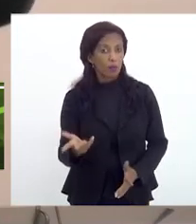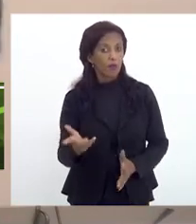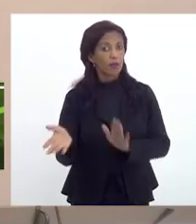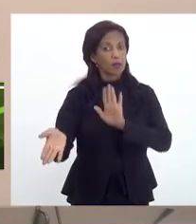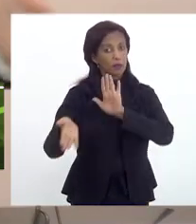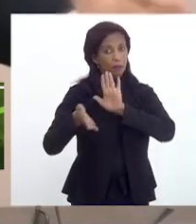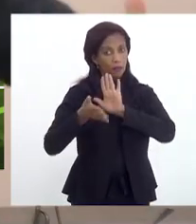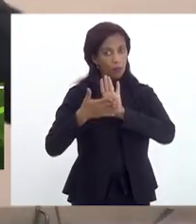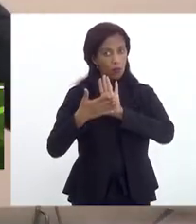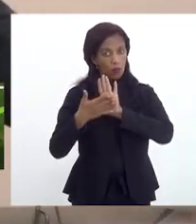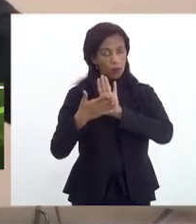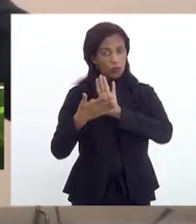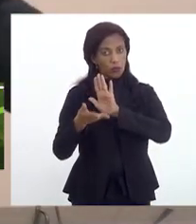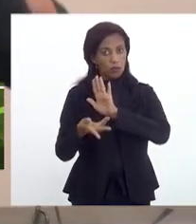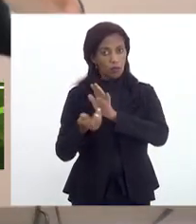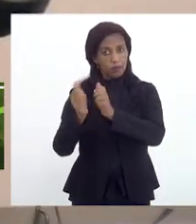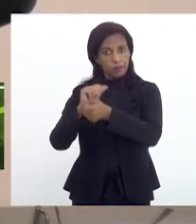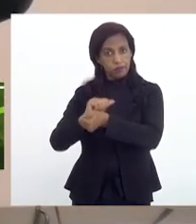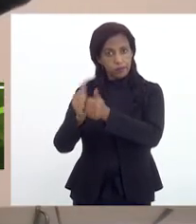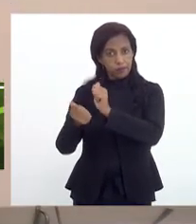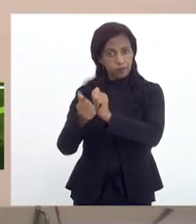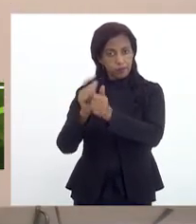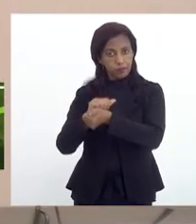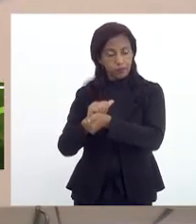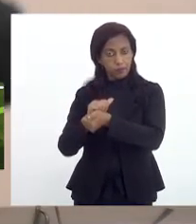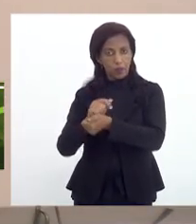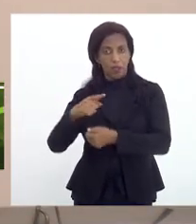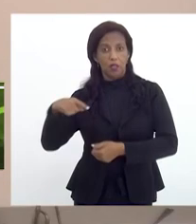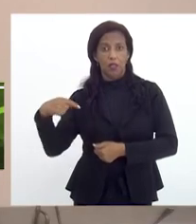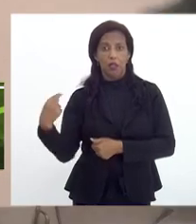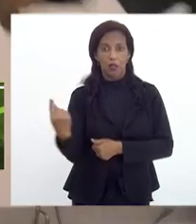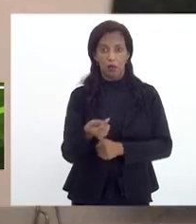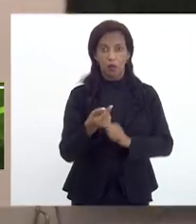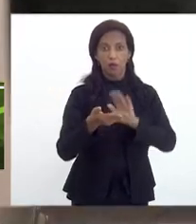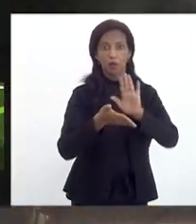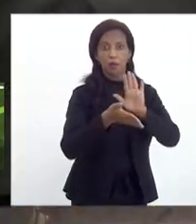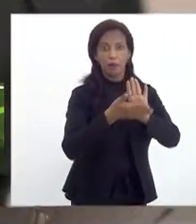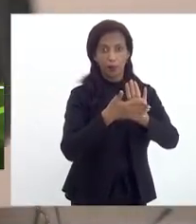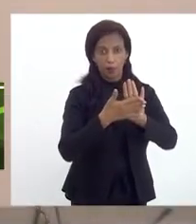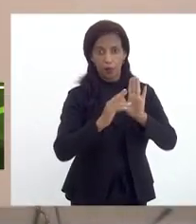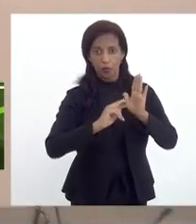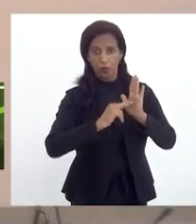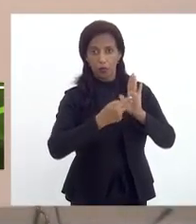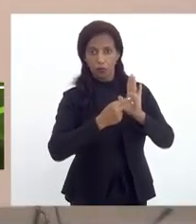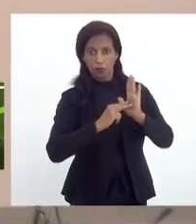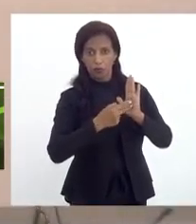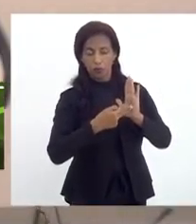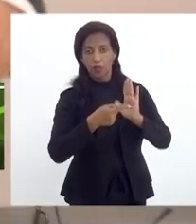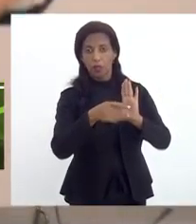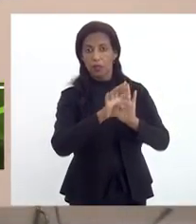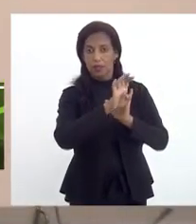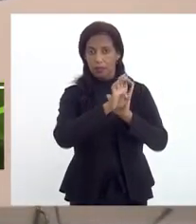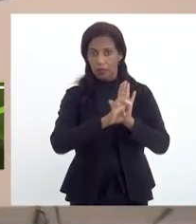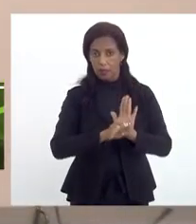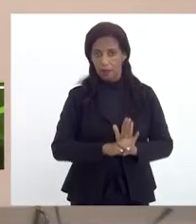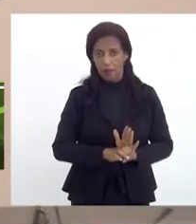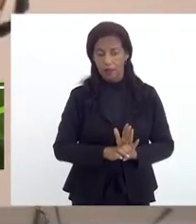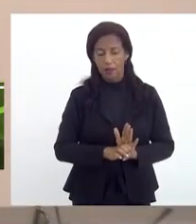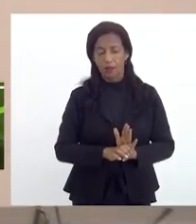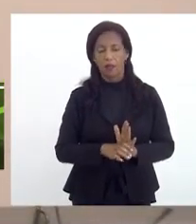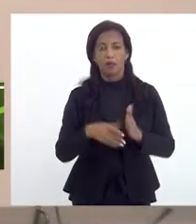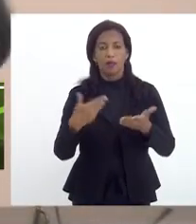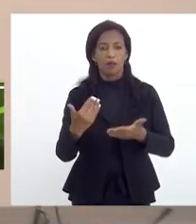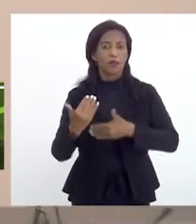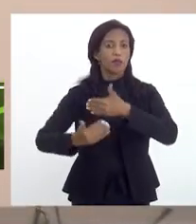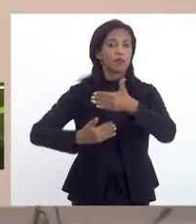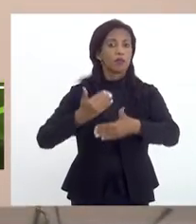proposta Está adequando E a nova proposta Essa emenda autorizativa Vai fazer com que a